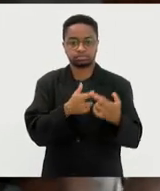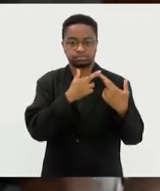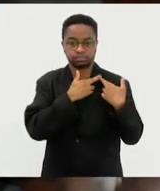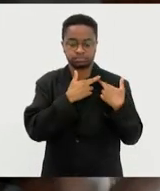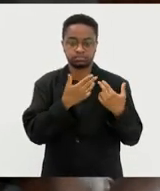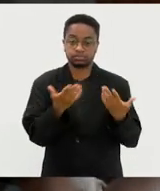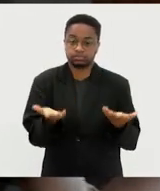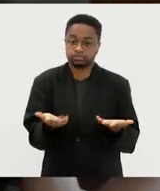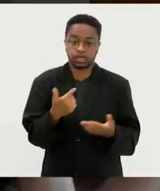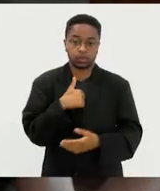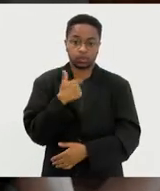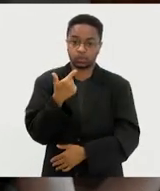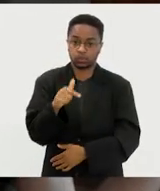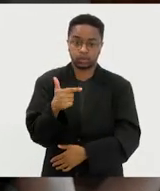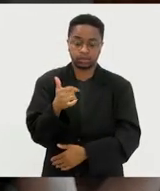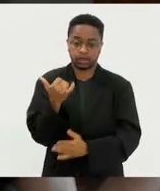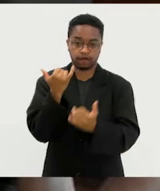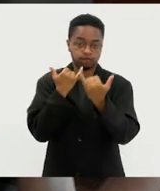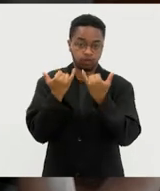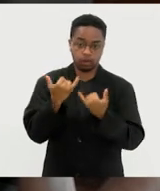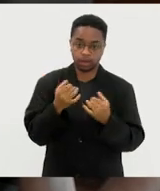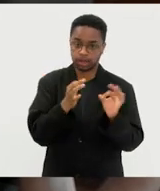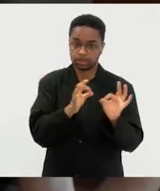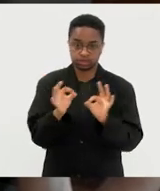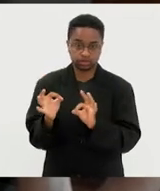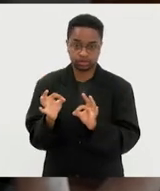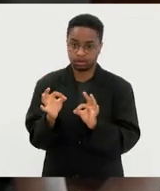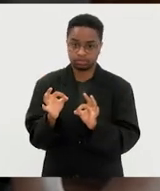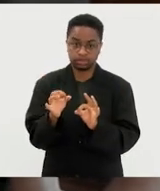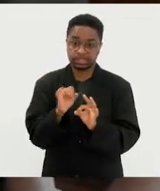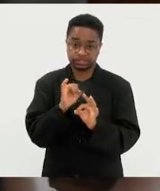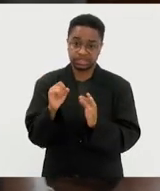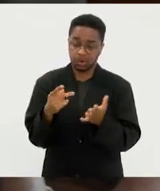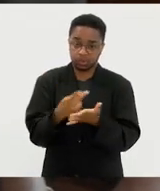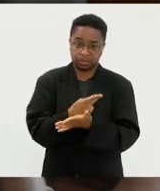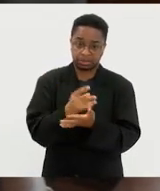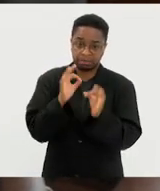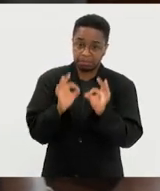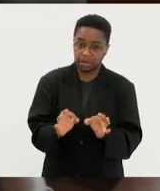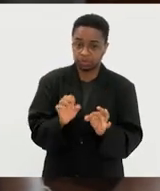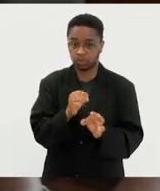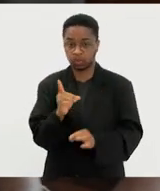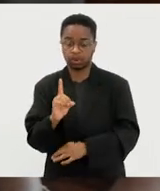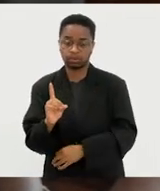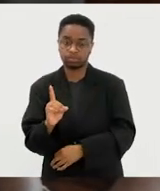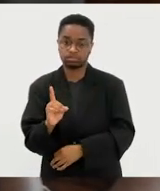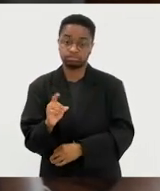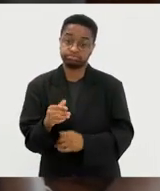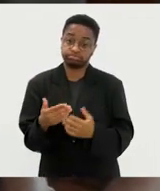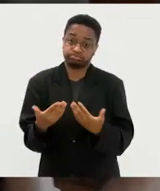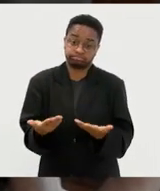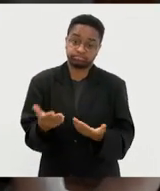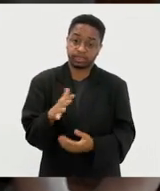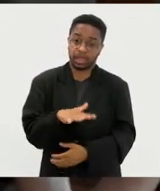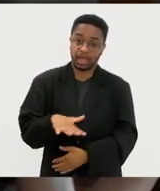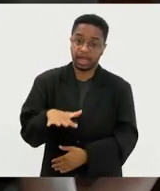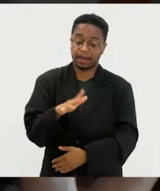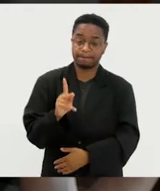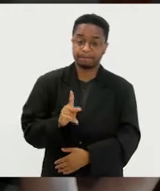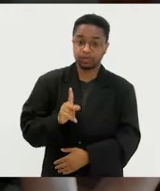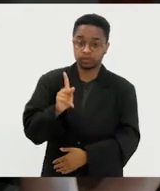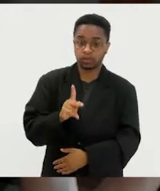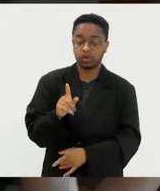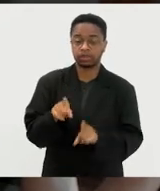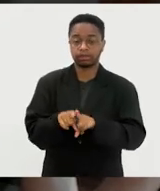Eu não tenho nenhuma notícia que isso esteja ocorrendo. Então, essa área de petróleo e